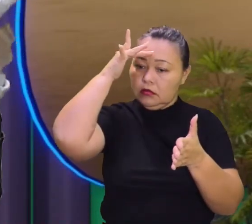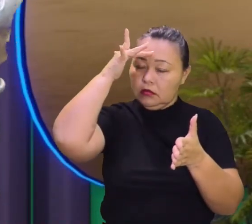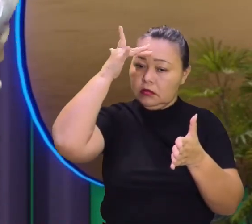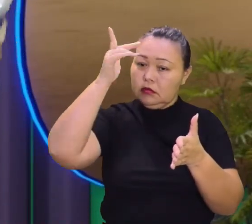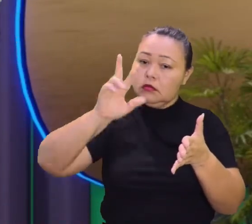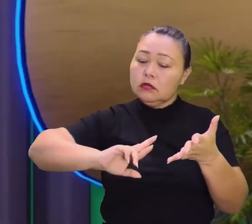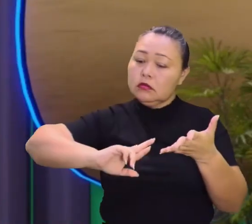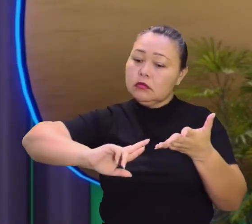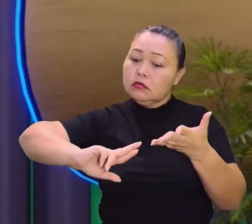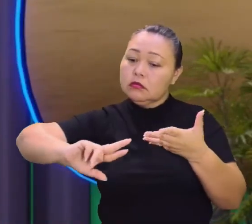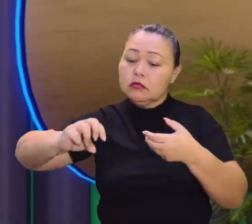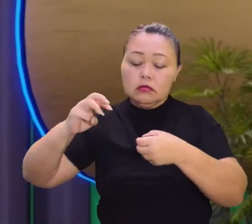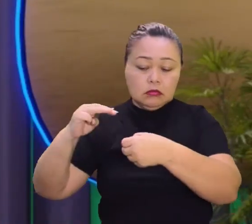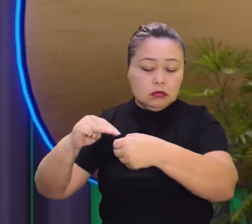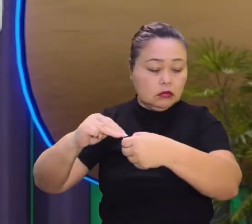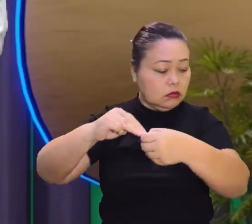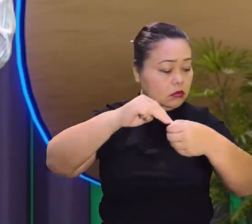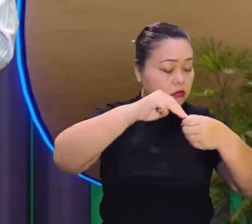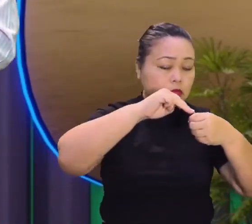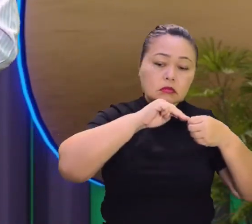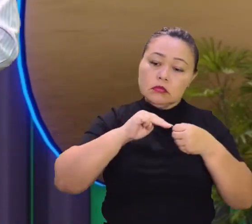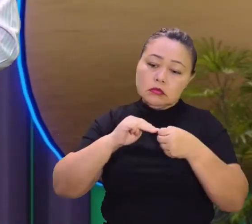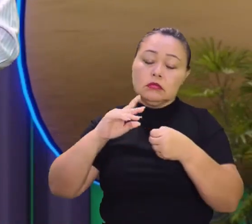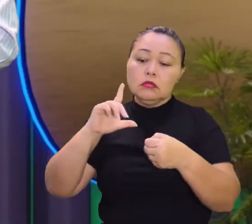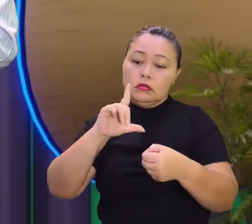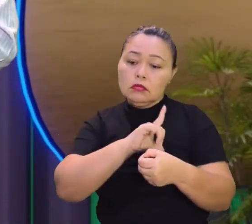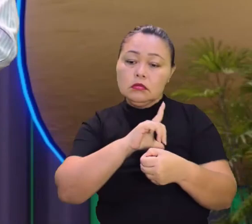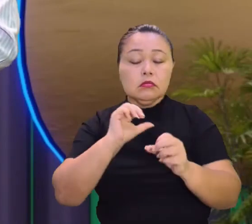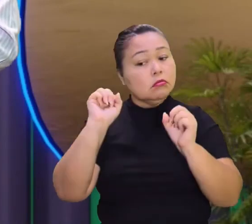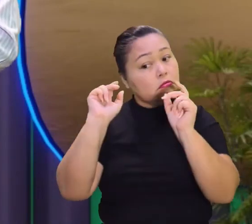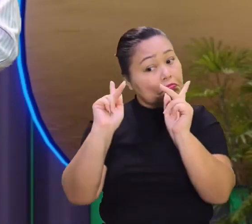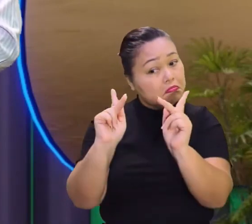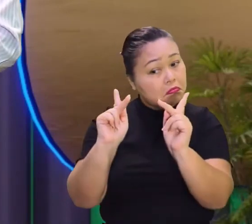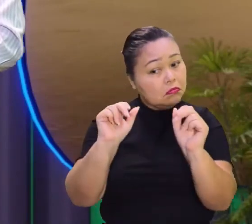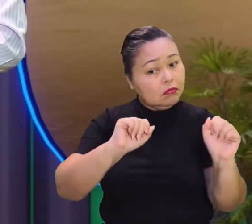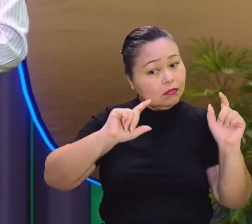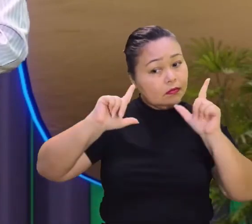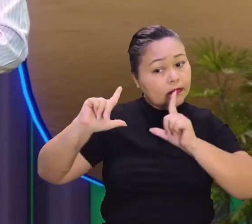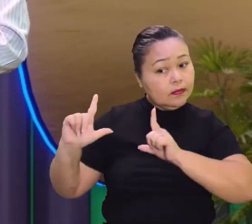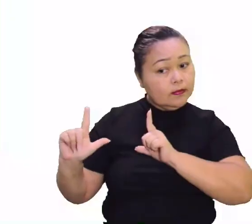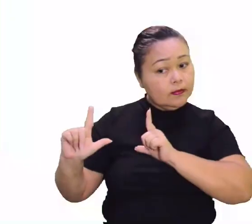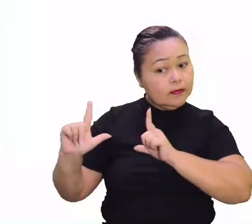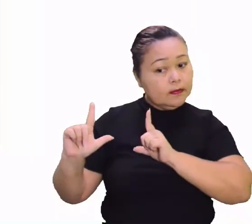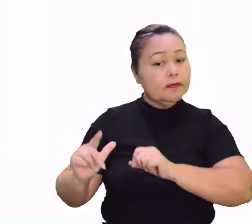De diversos municípios. De Exatamente. Rondônia, ok? Ok. Vamos lá no quadro.